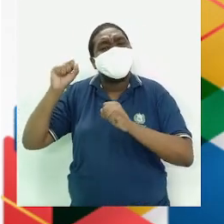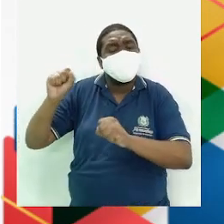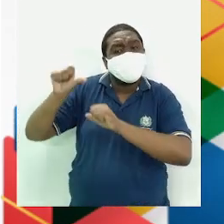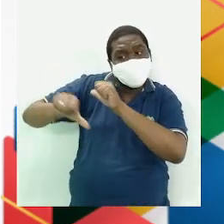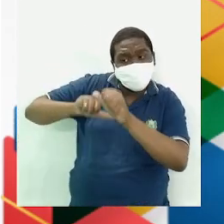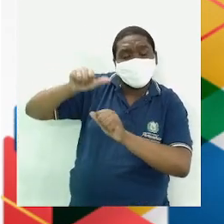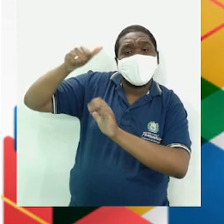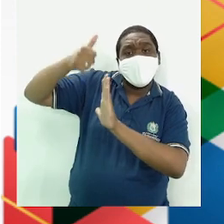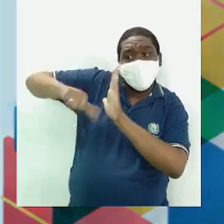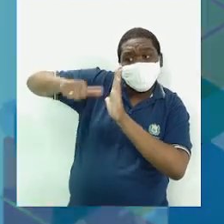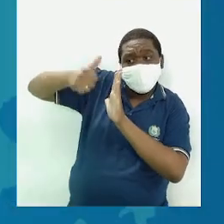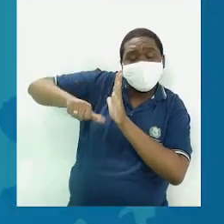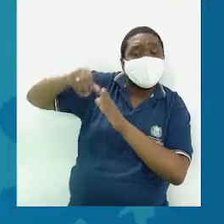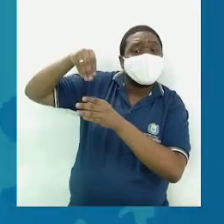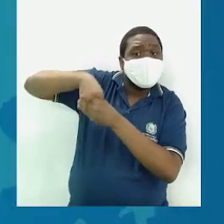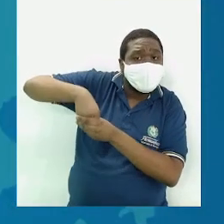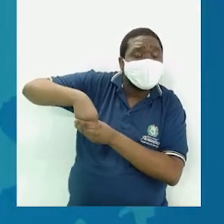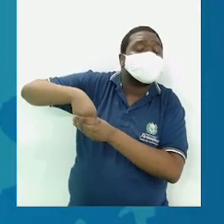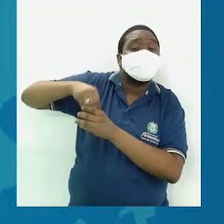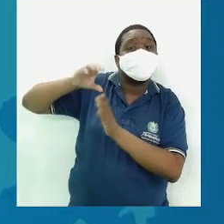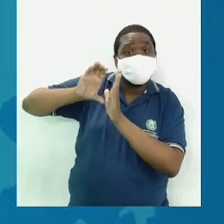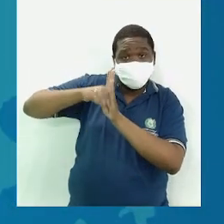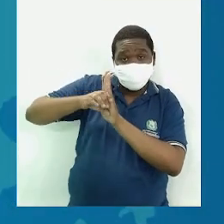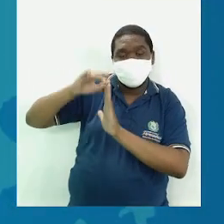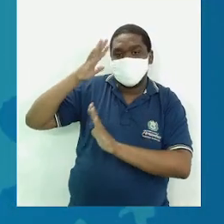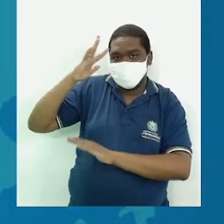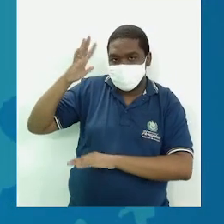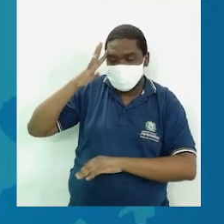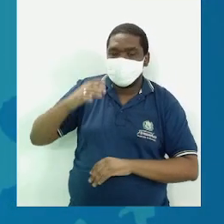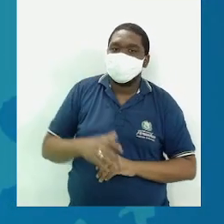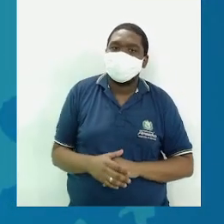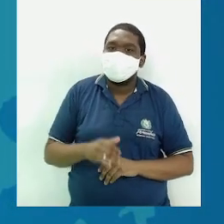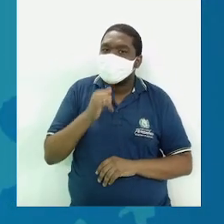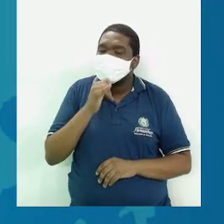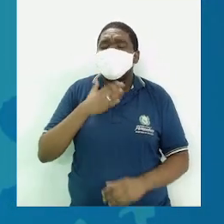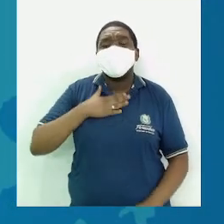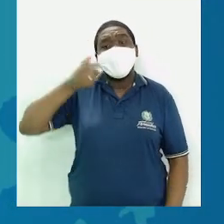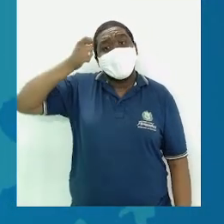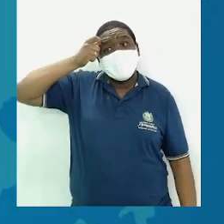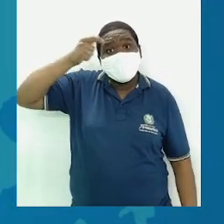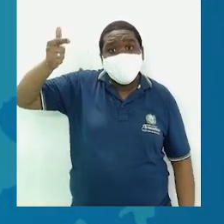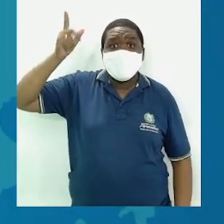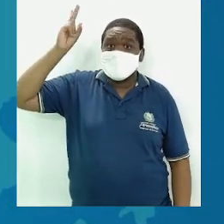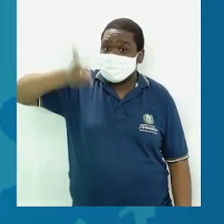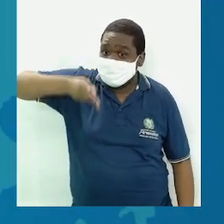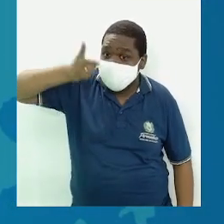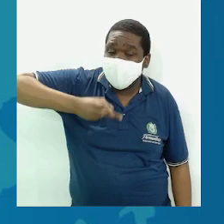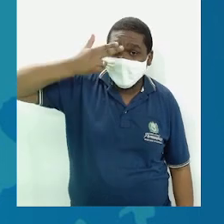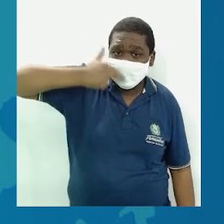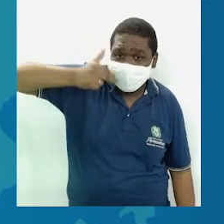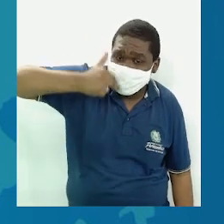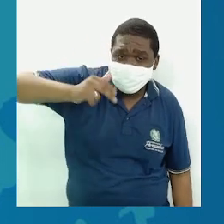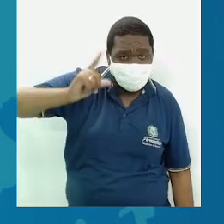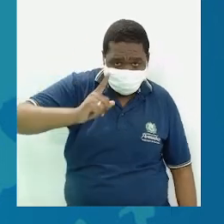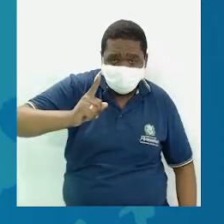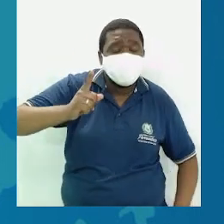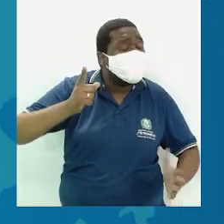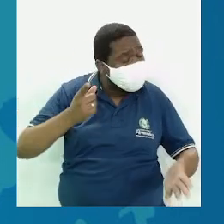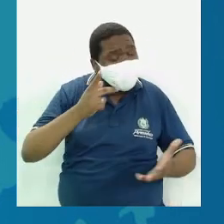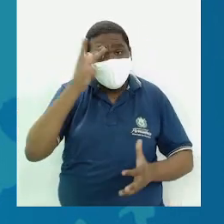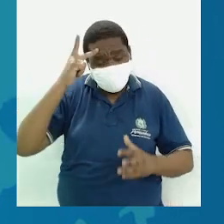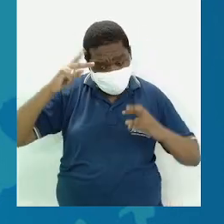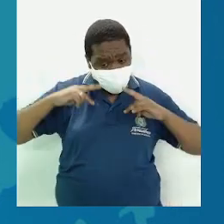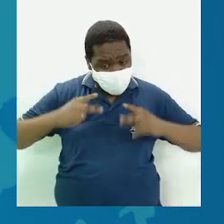filosofia. Isso mostra que as nossas ideias nunca podem ser fixas, O ser humano, ele pode e